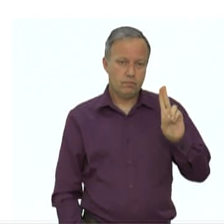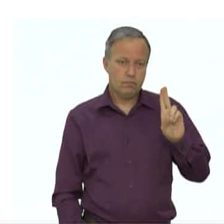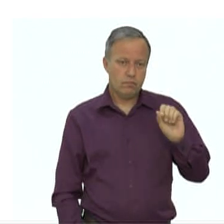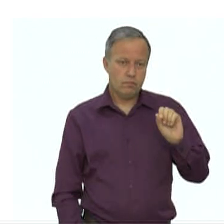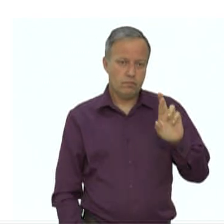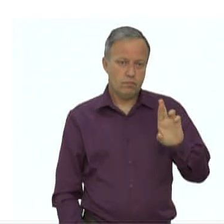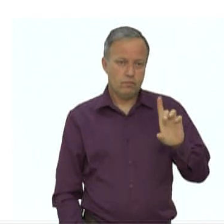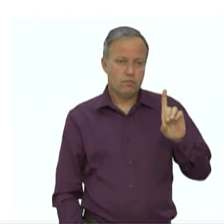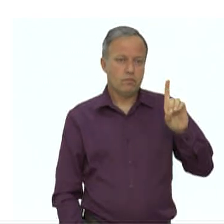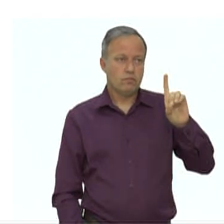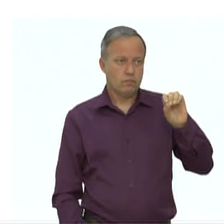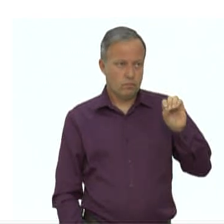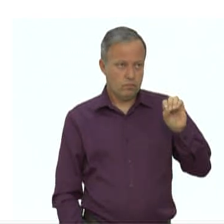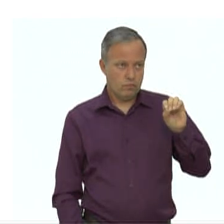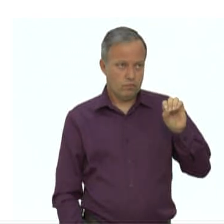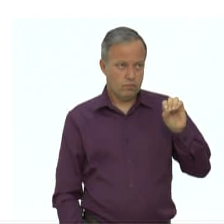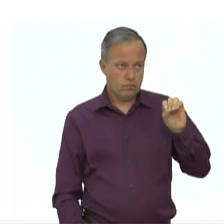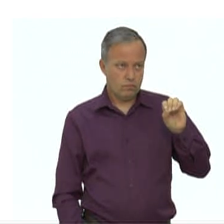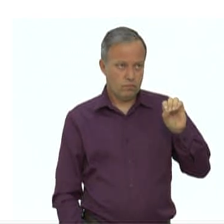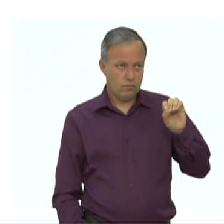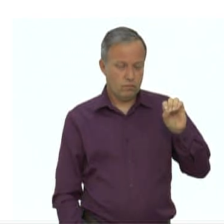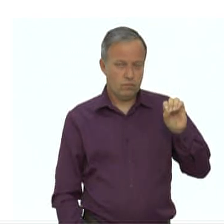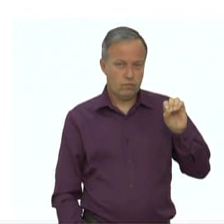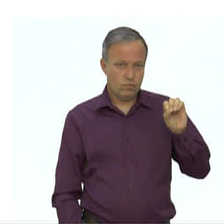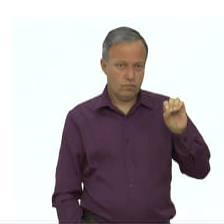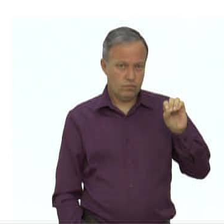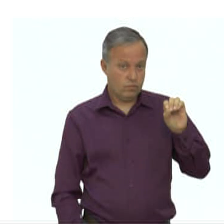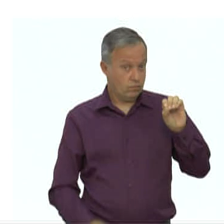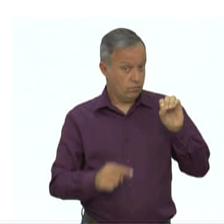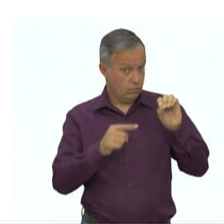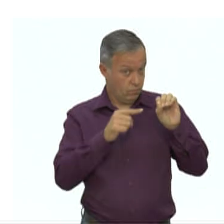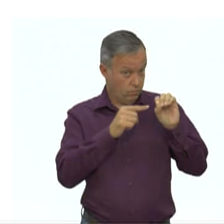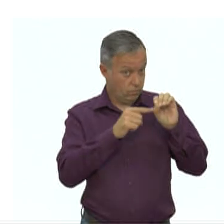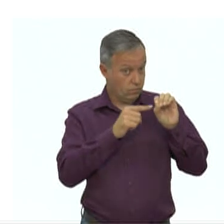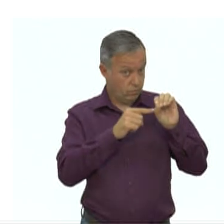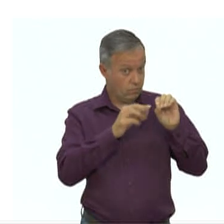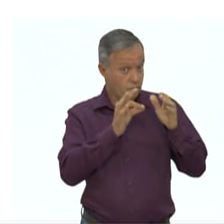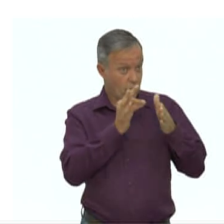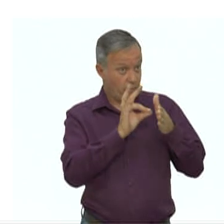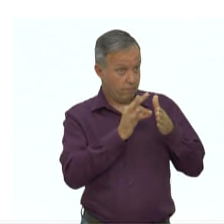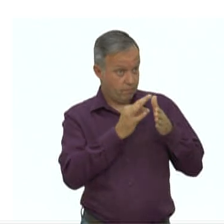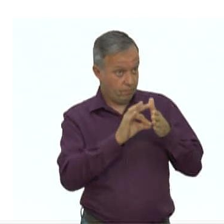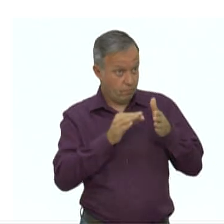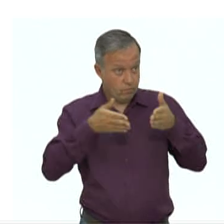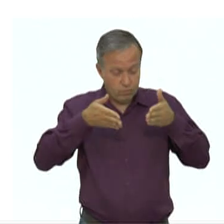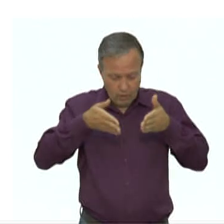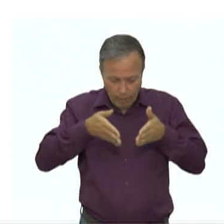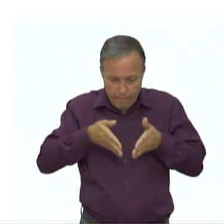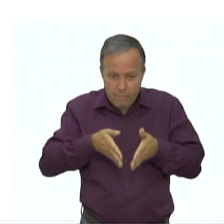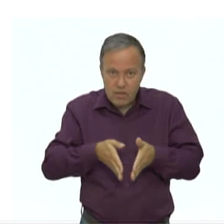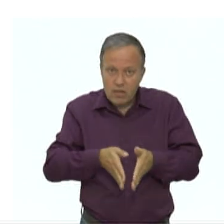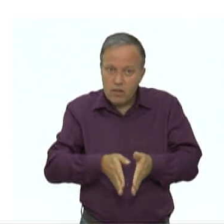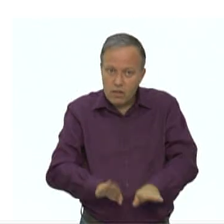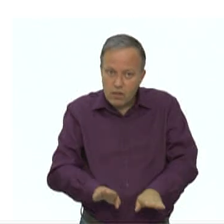Nome dele, Eduardo Hugues Galeano. Nasceu e viveu